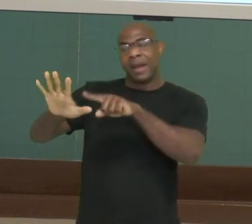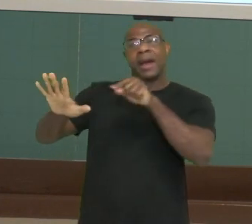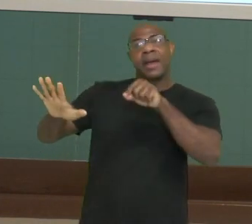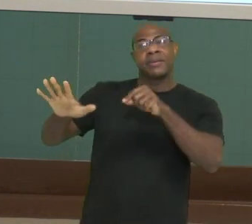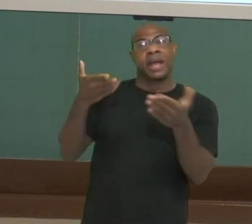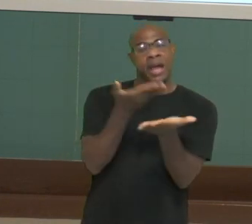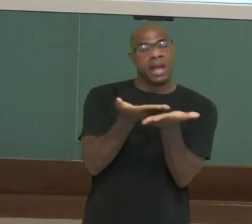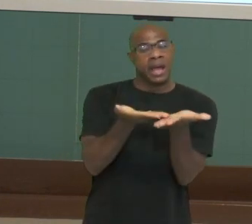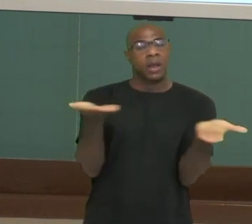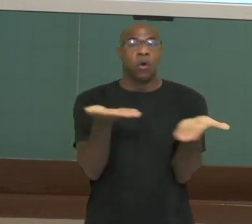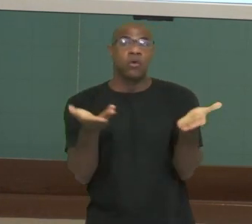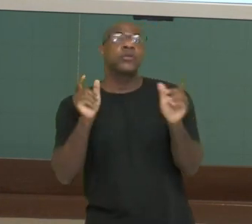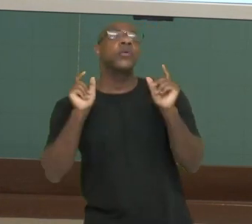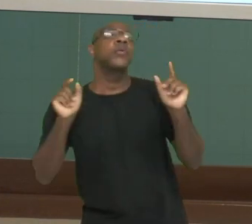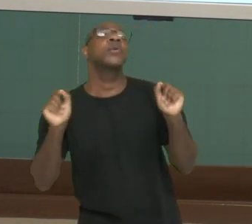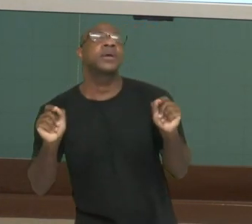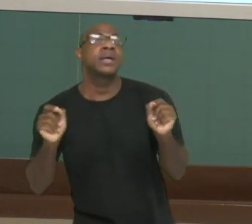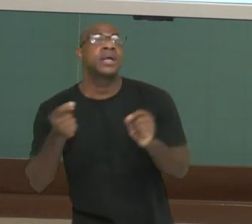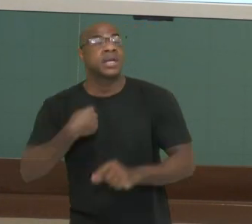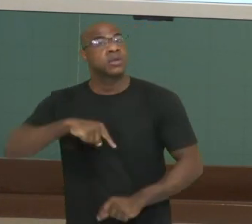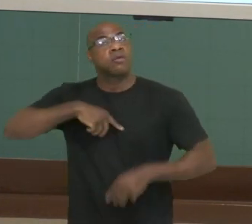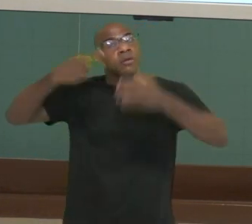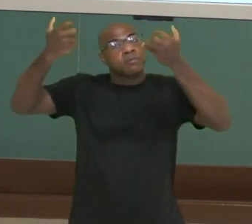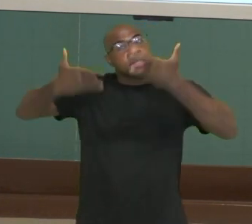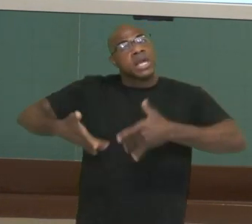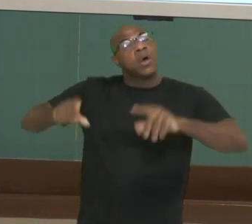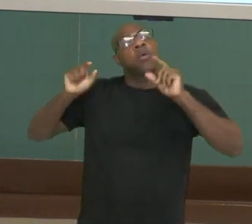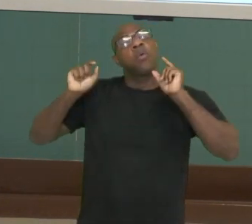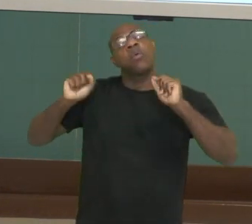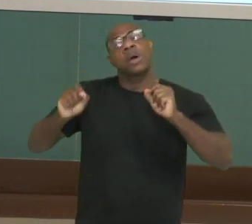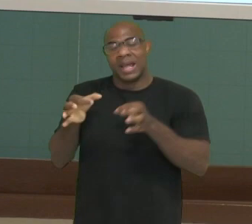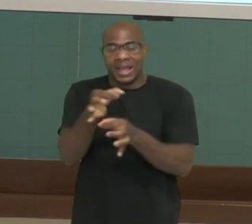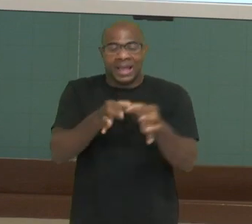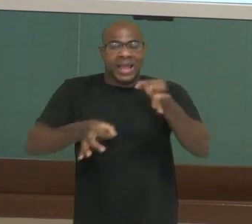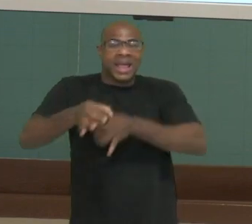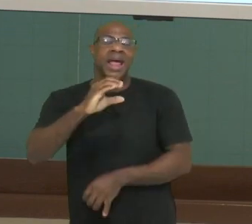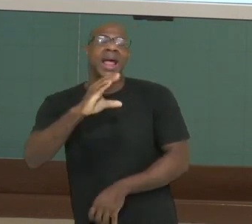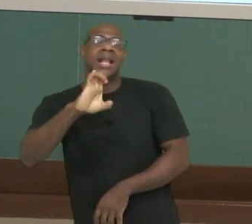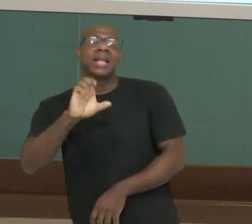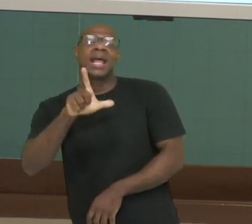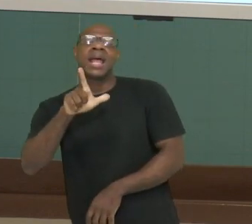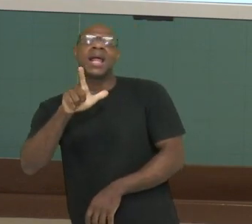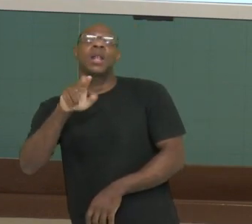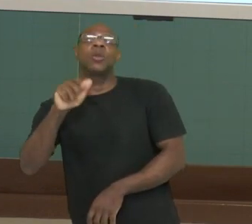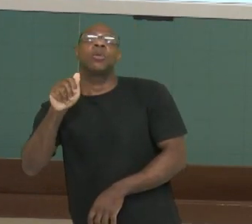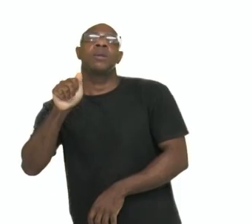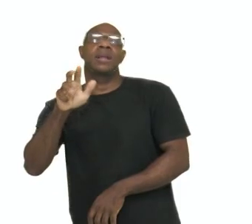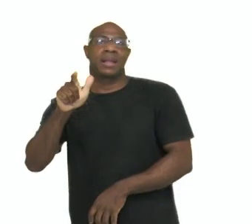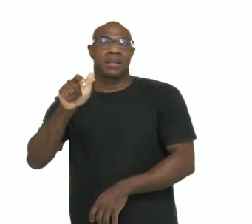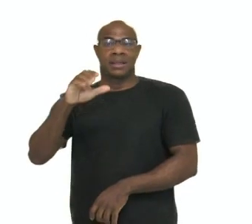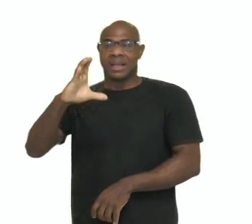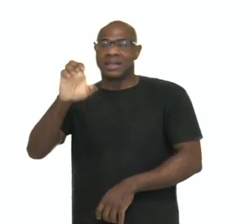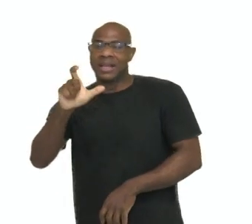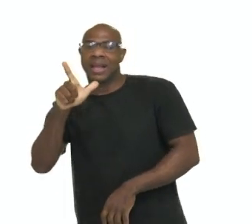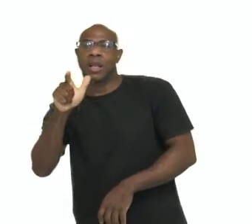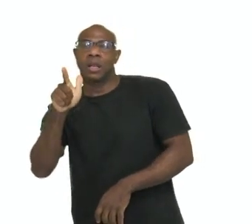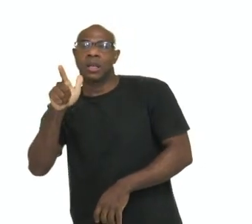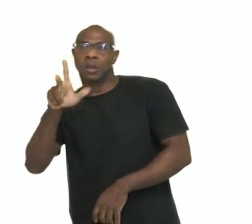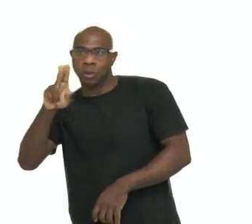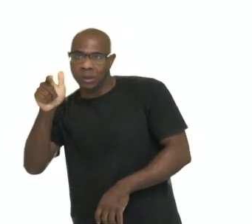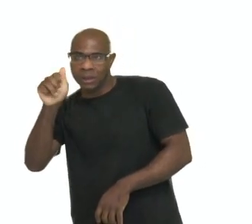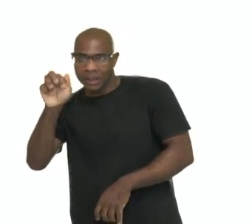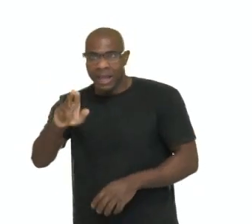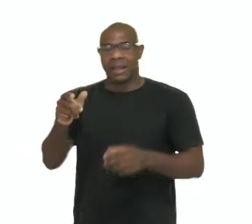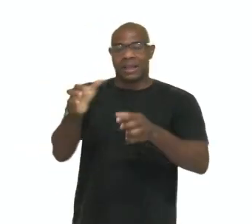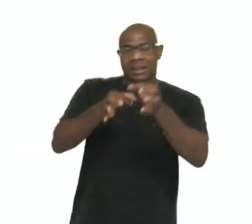a aula de hoje é que nós vamos falar sobre células. A descoberta da célula foi